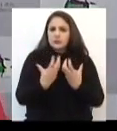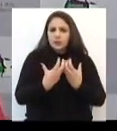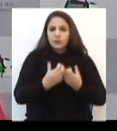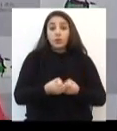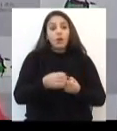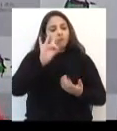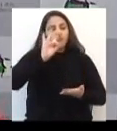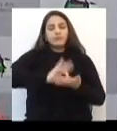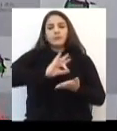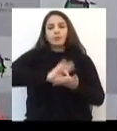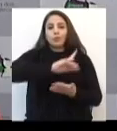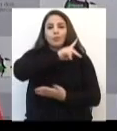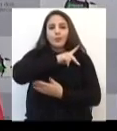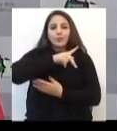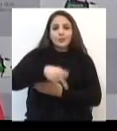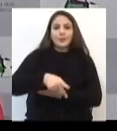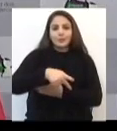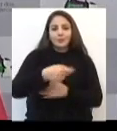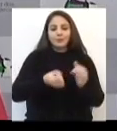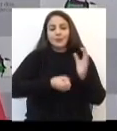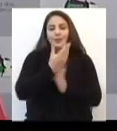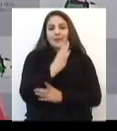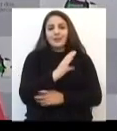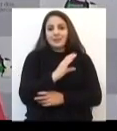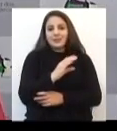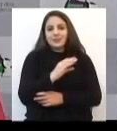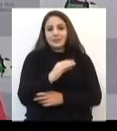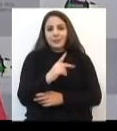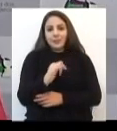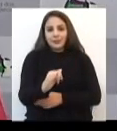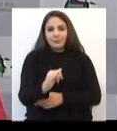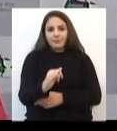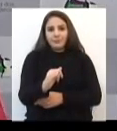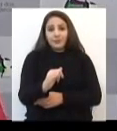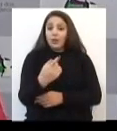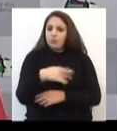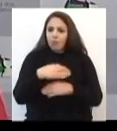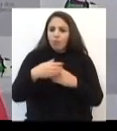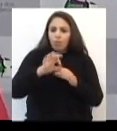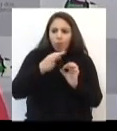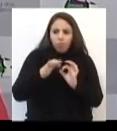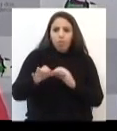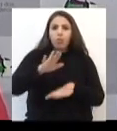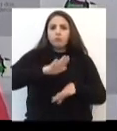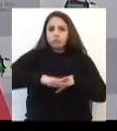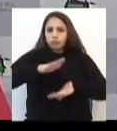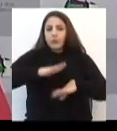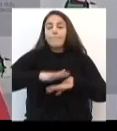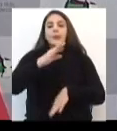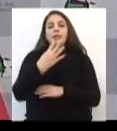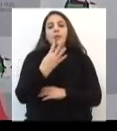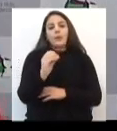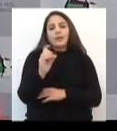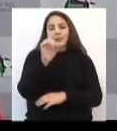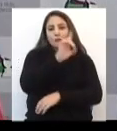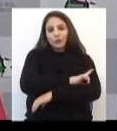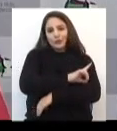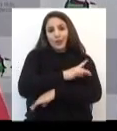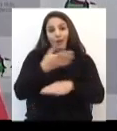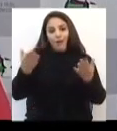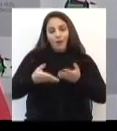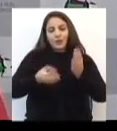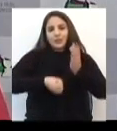de ofício do presidente instaurar a CPI. Isso foi sido estendido por mais de 40 dias e agora